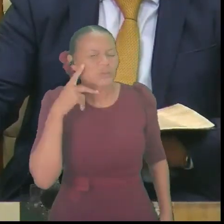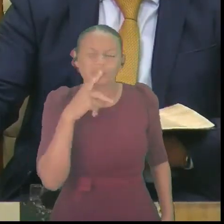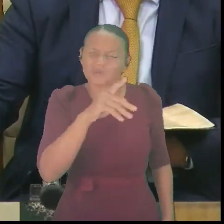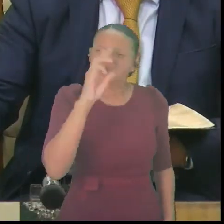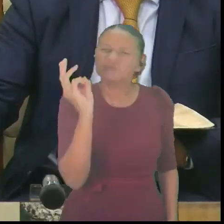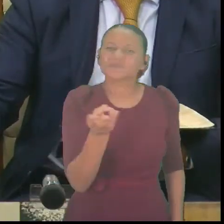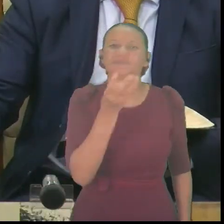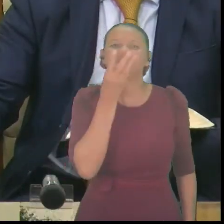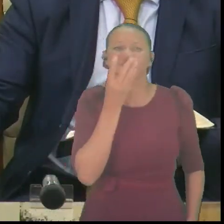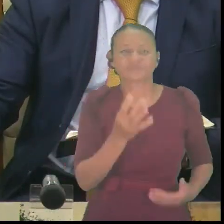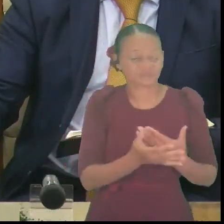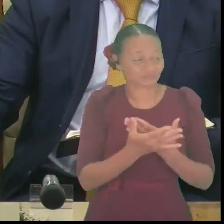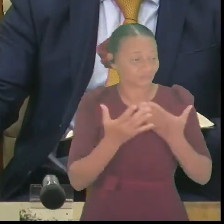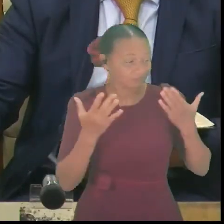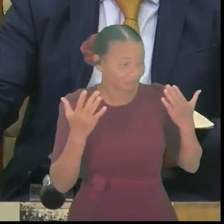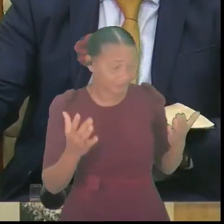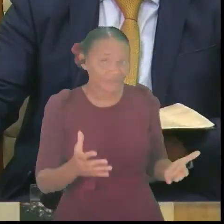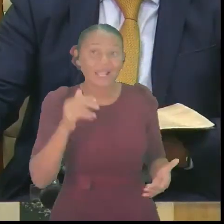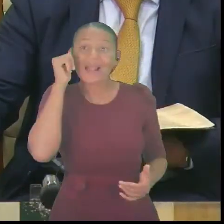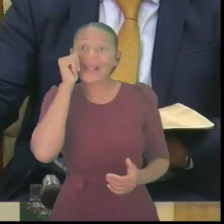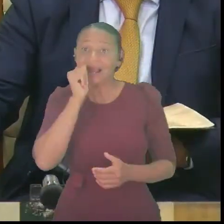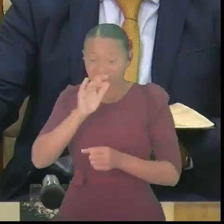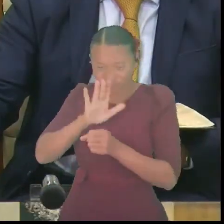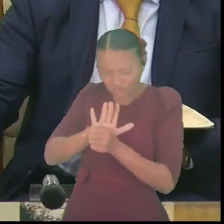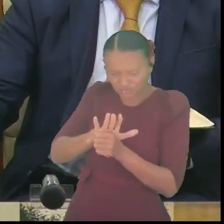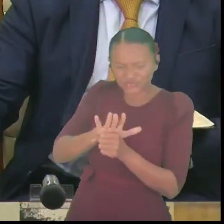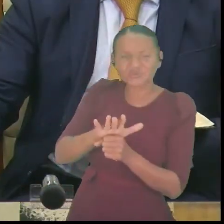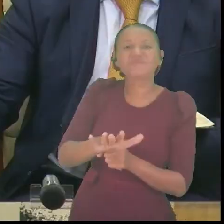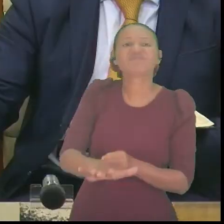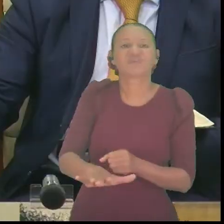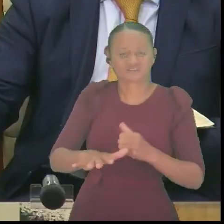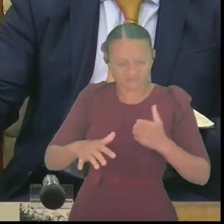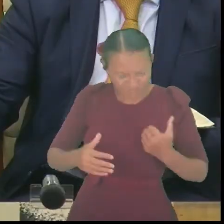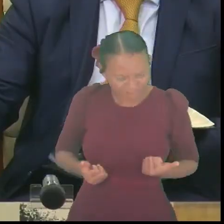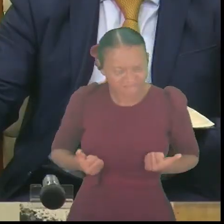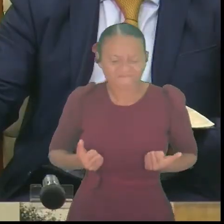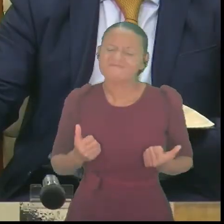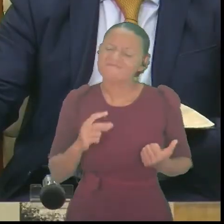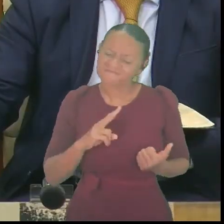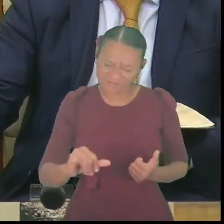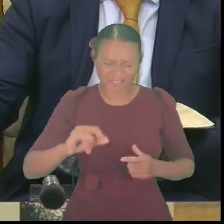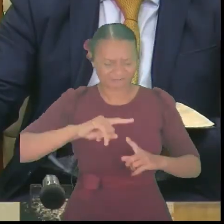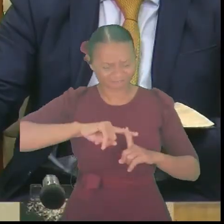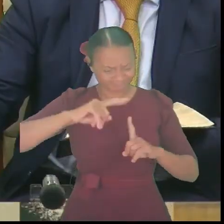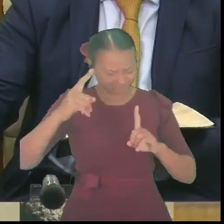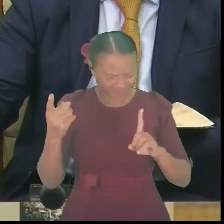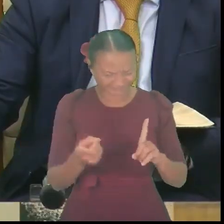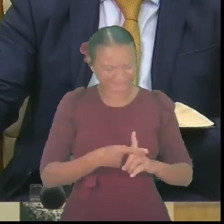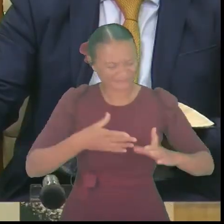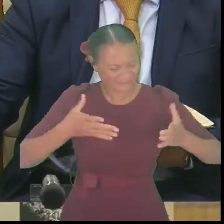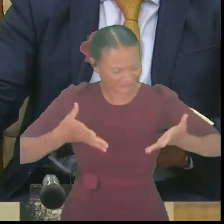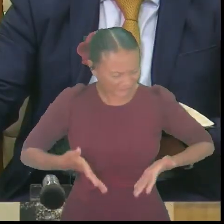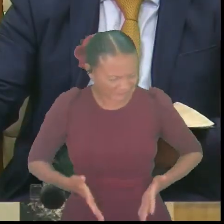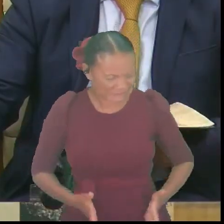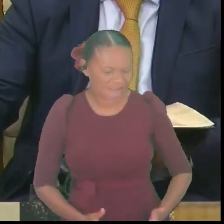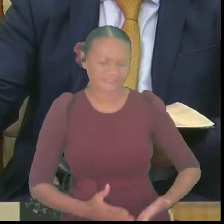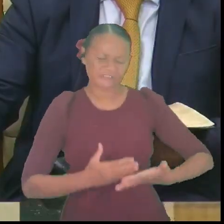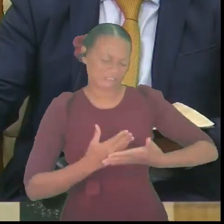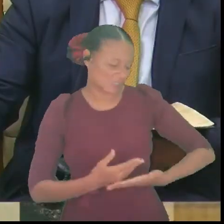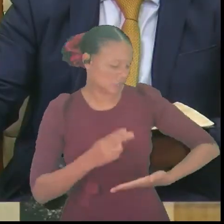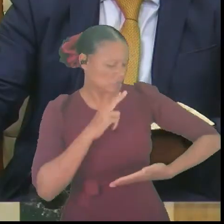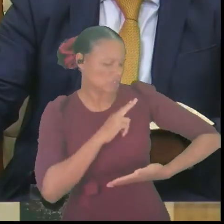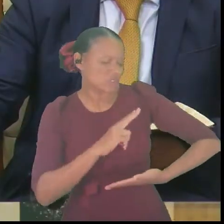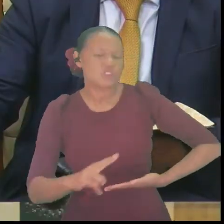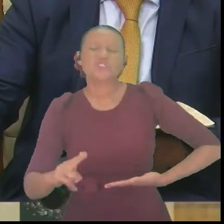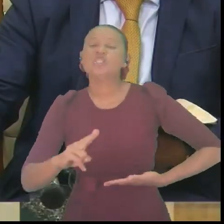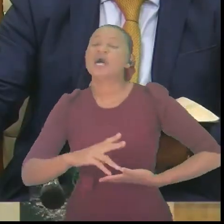e ele disse, eis que a virgem conceberá e dará à luz a um filho e chamá-lo-emos pelo nome de Emanuel,